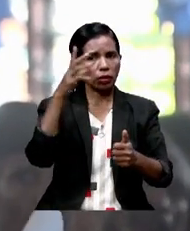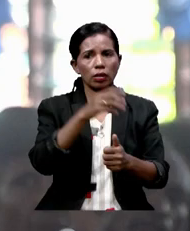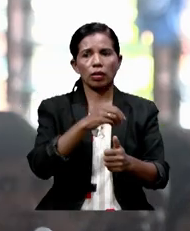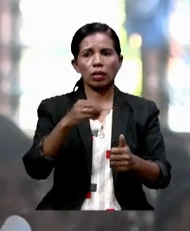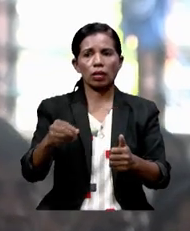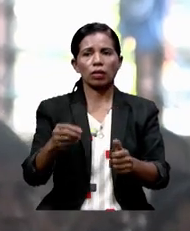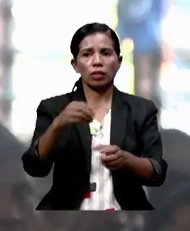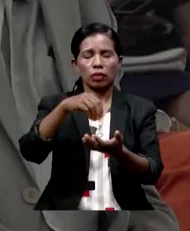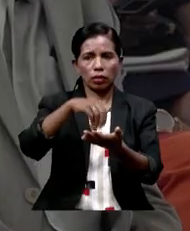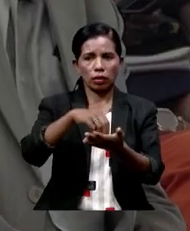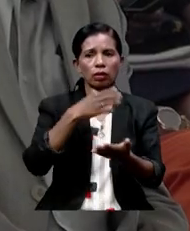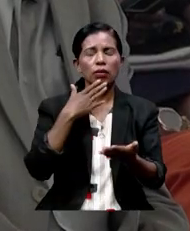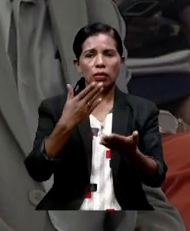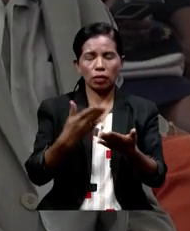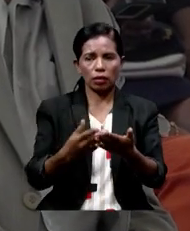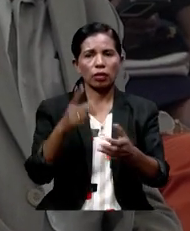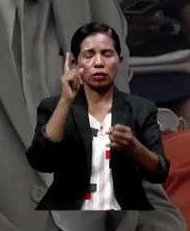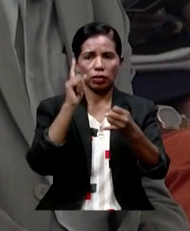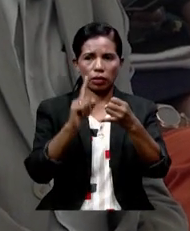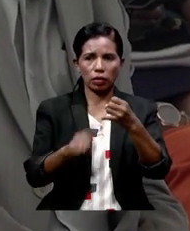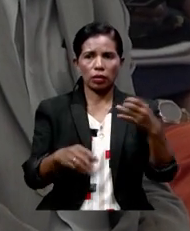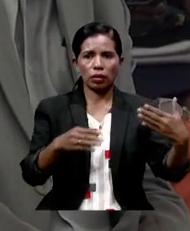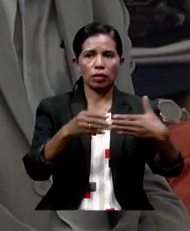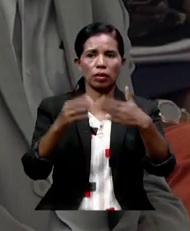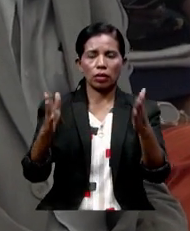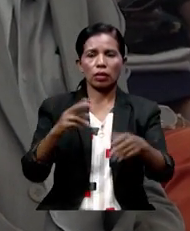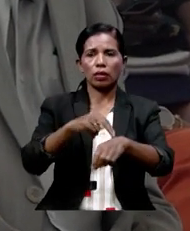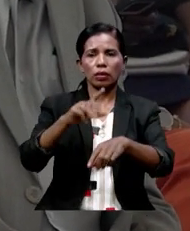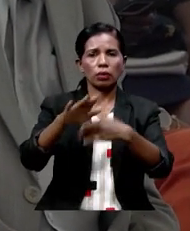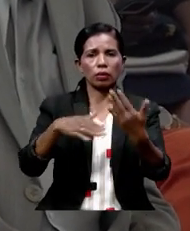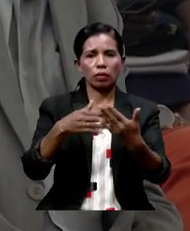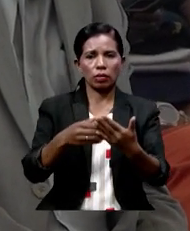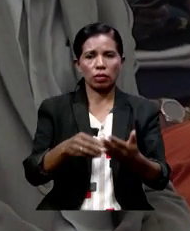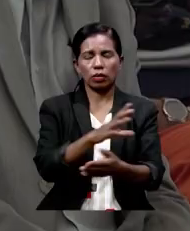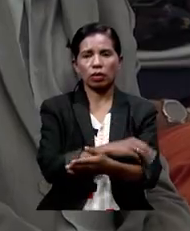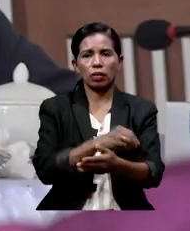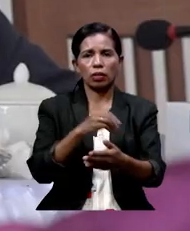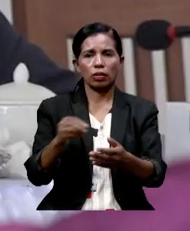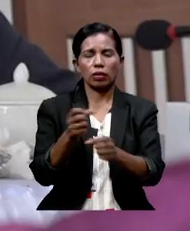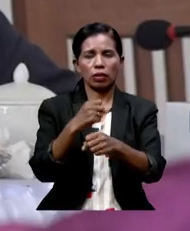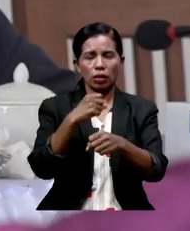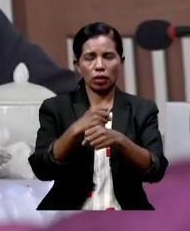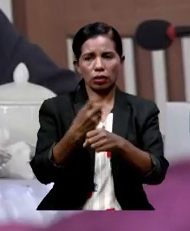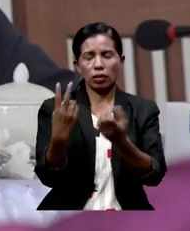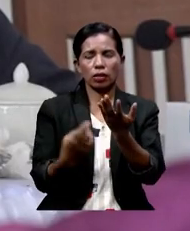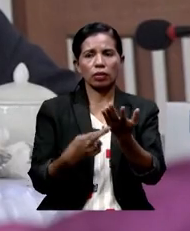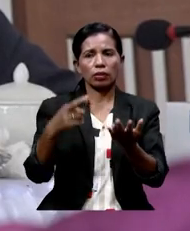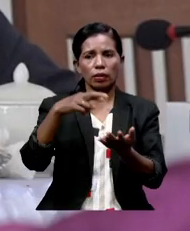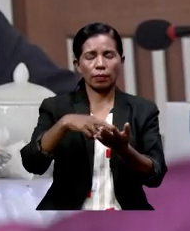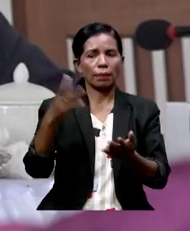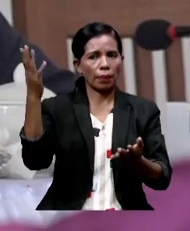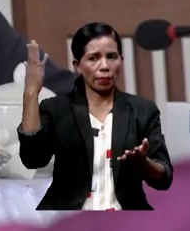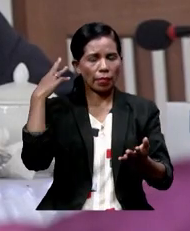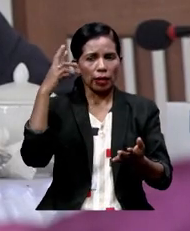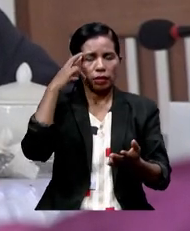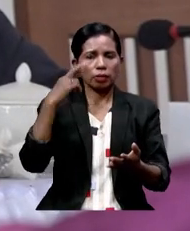de lança opção ne, no Ikusumai, líder nacional Hotu, apoia opção ne, ou de halo reconciliação. Antes de Ramos